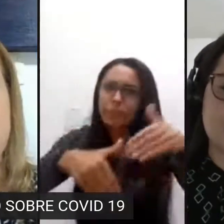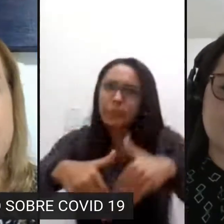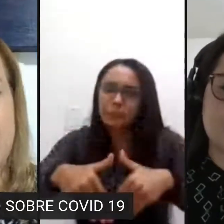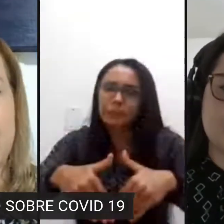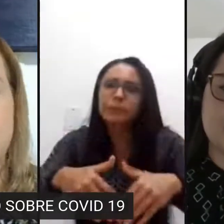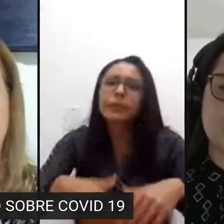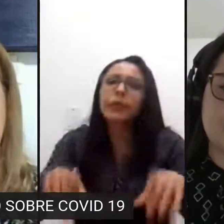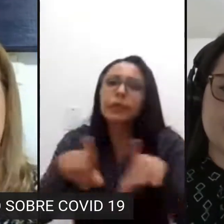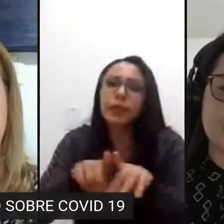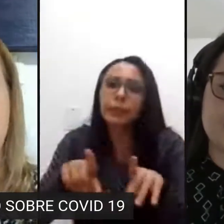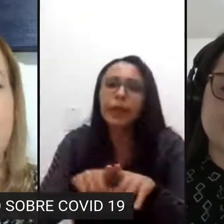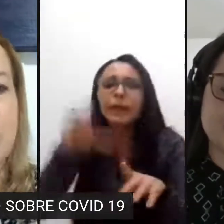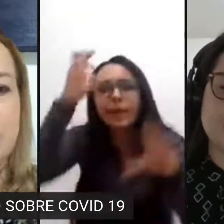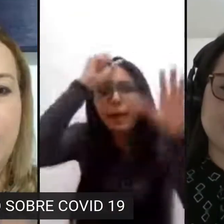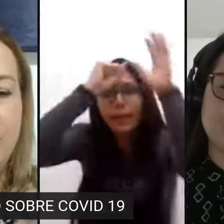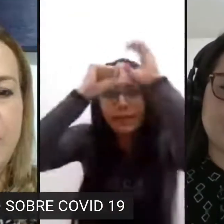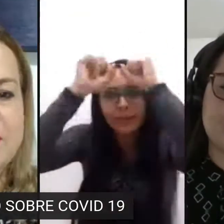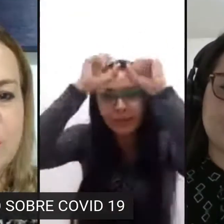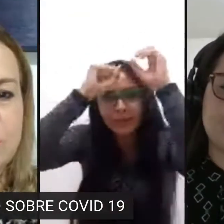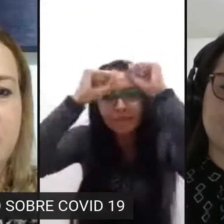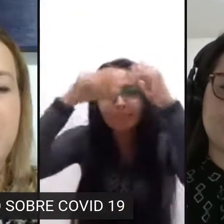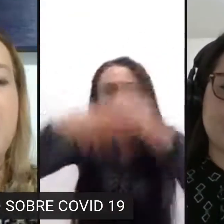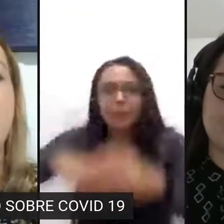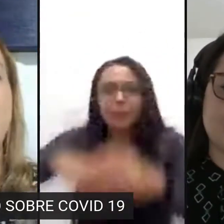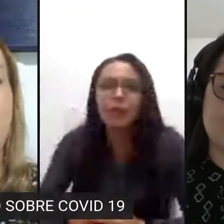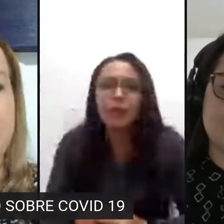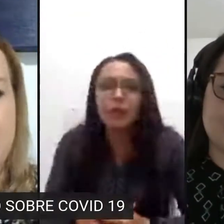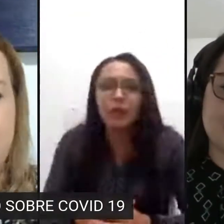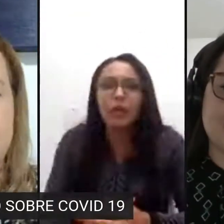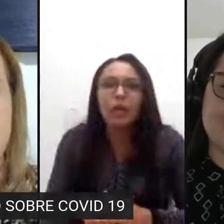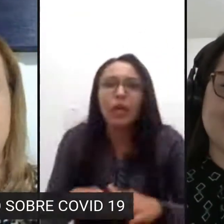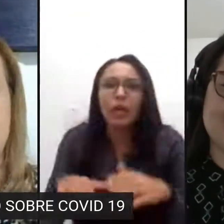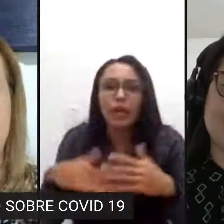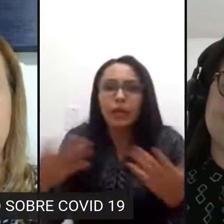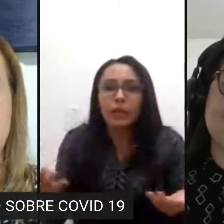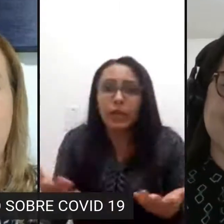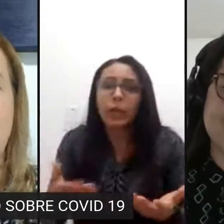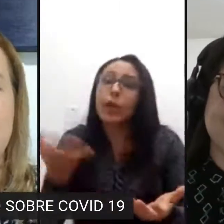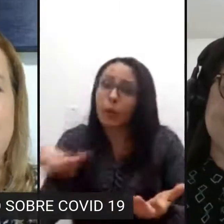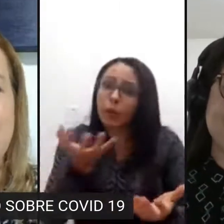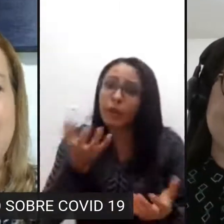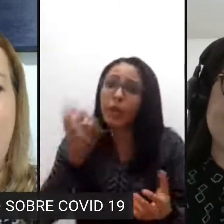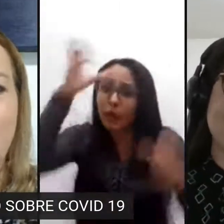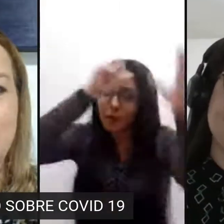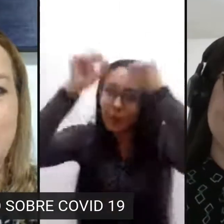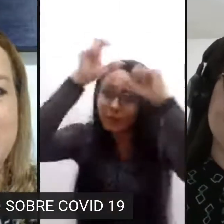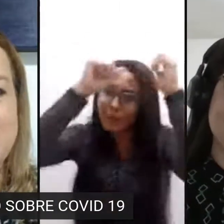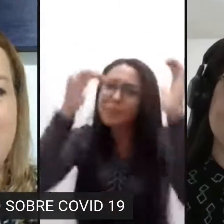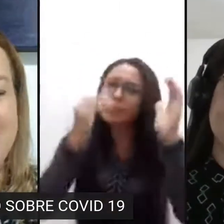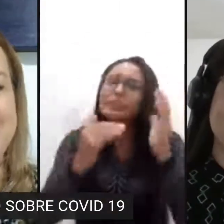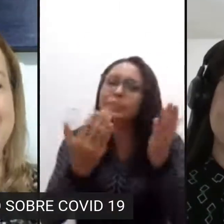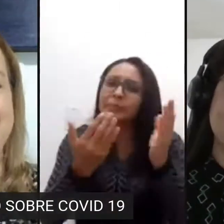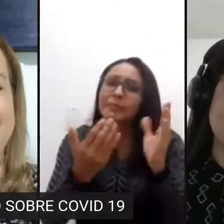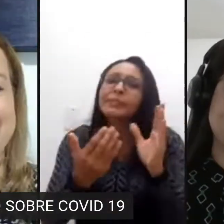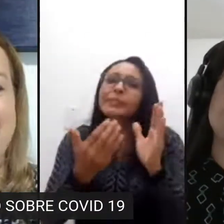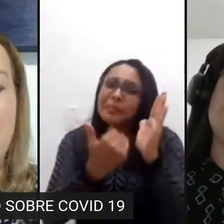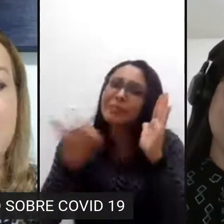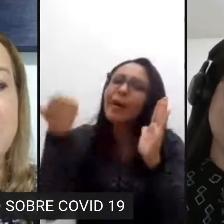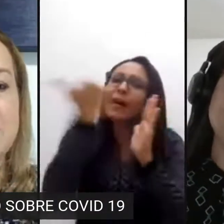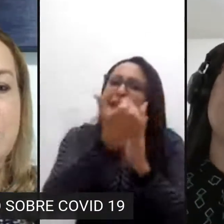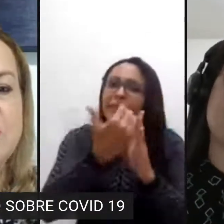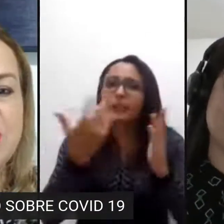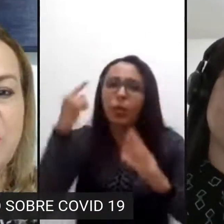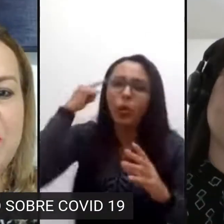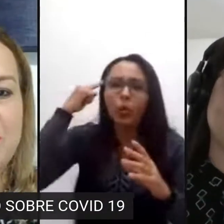e aprender, né? É a segunda vez, mas eu quero aprender mais, Clarissa, principalmente algumas dúvidas que eu ainda tenho,